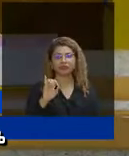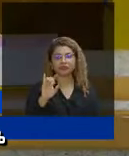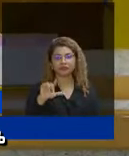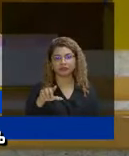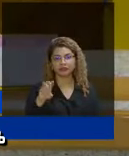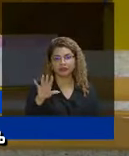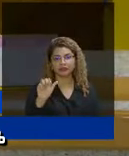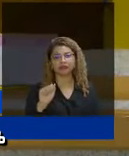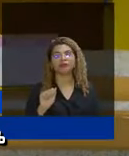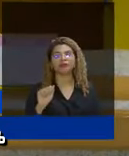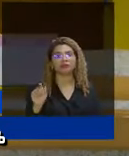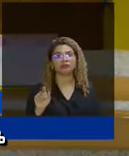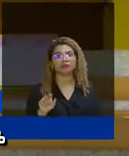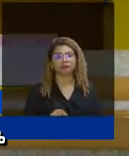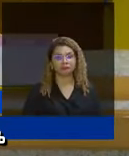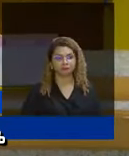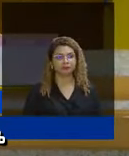Santos